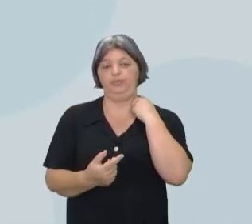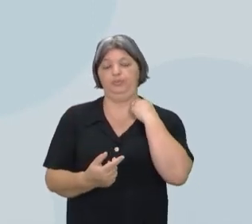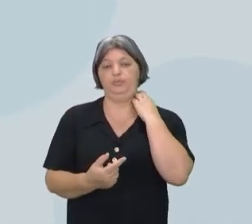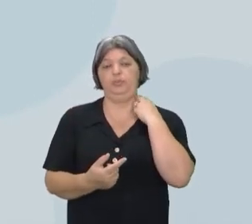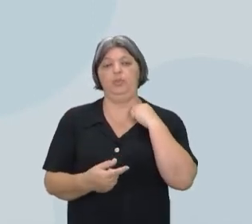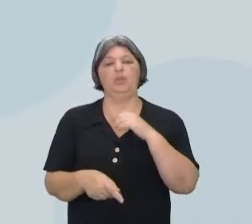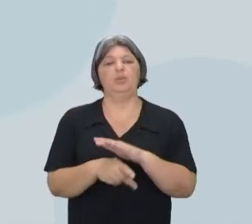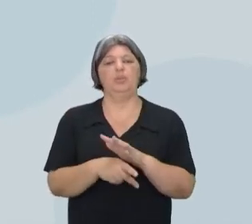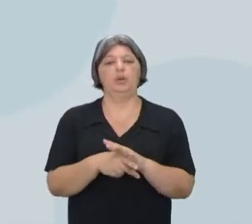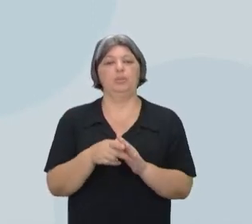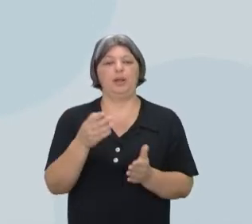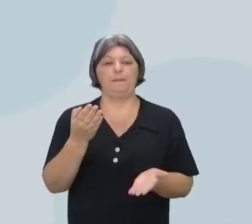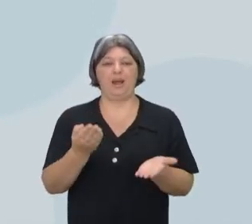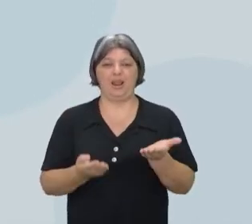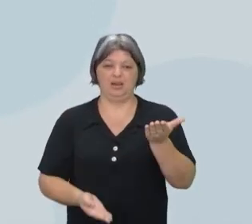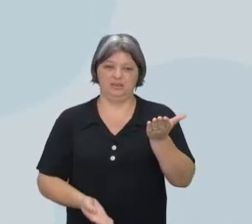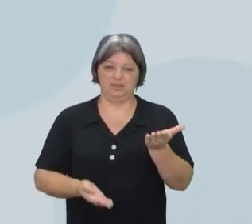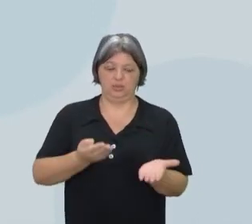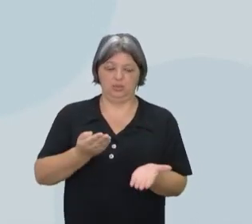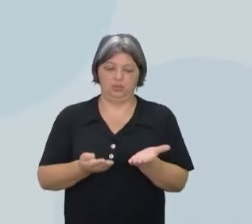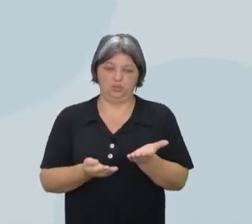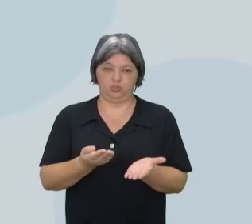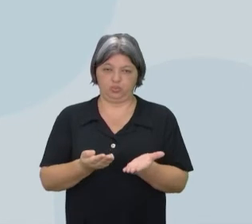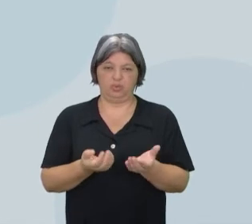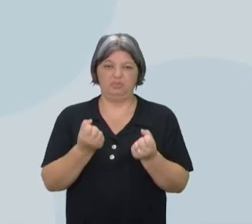né? Que apareceu ali com quantidades iguais.